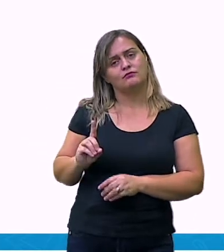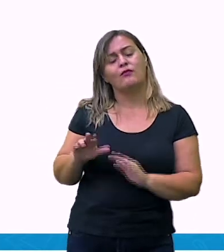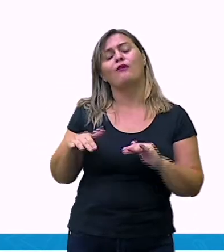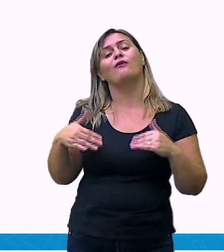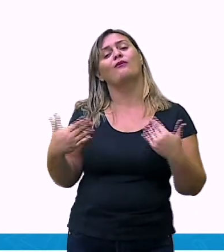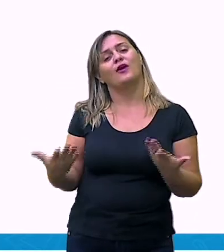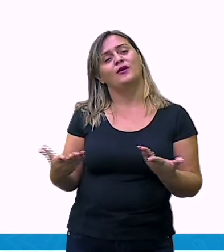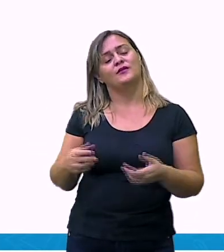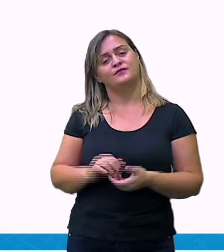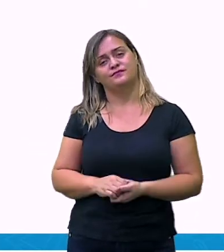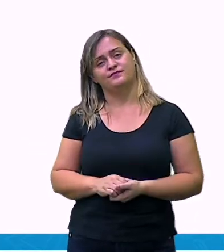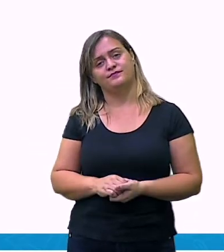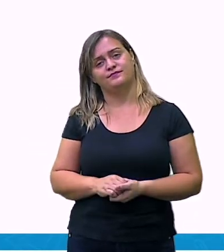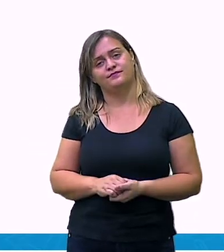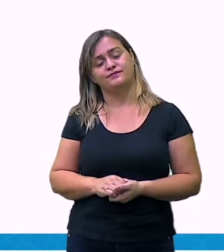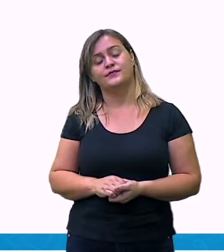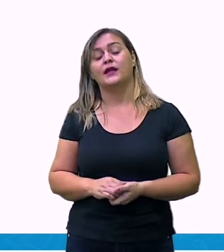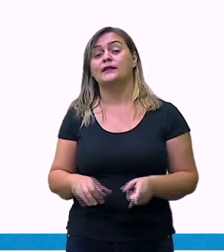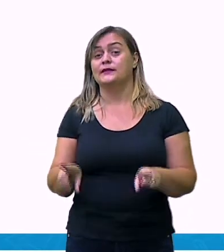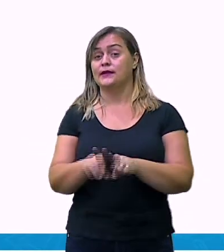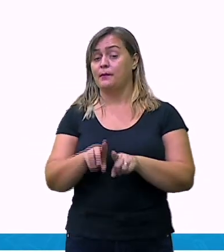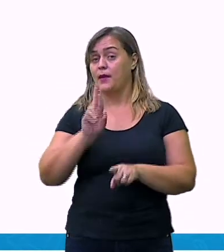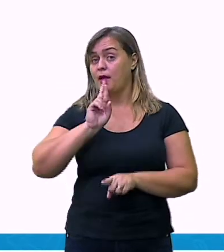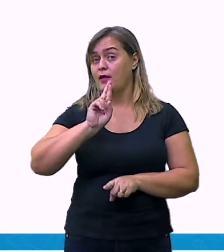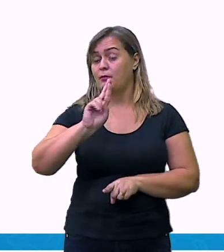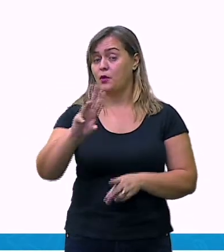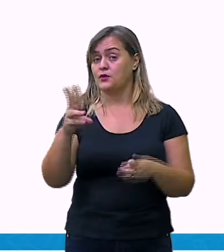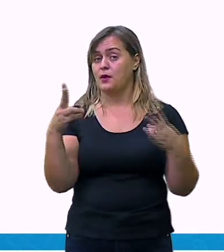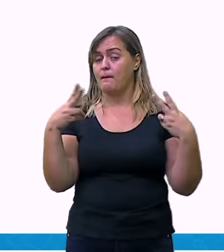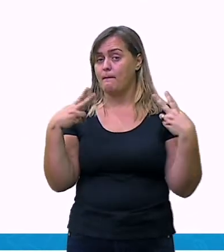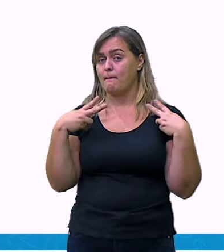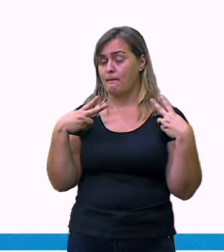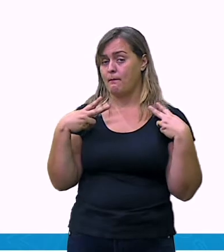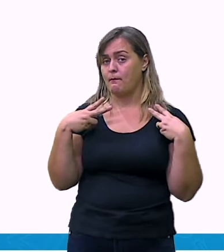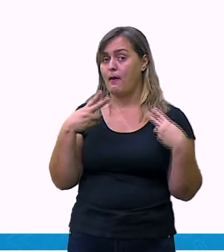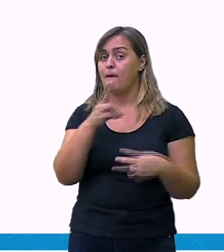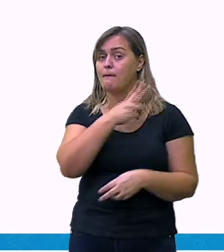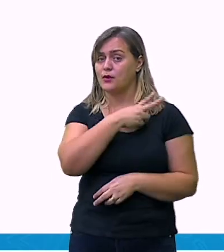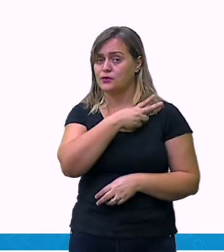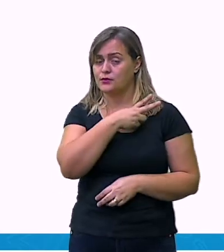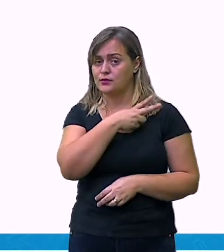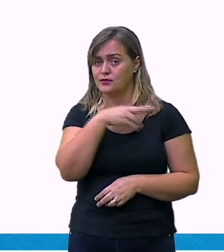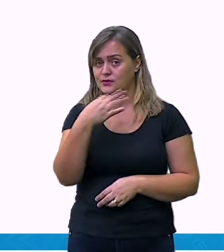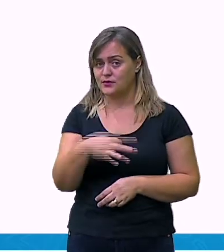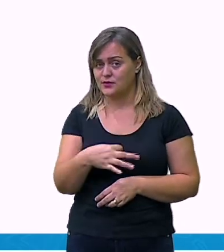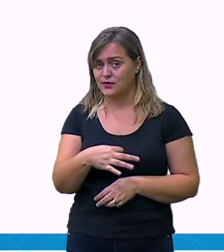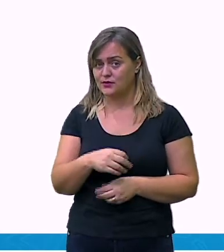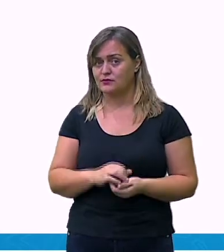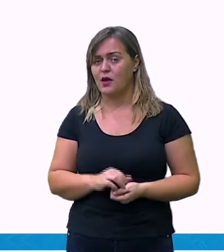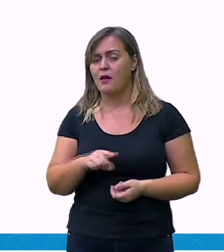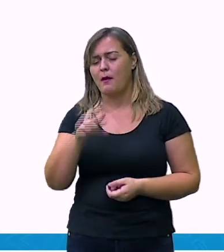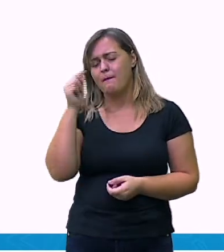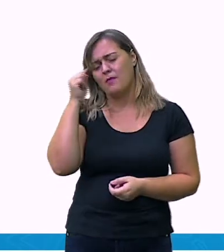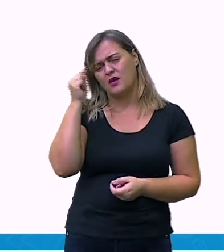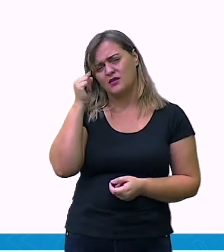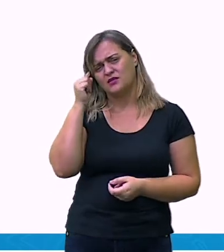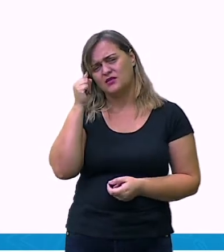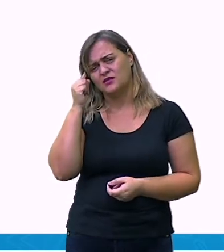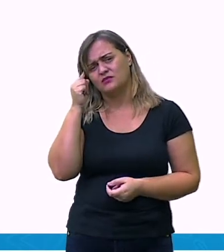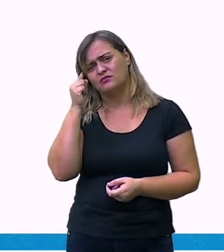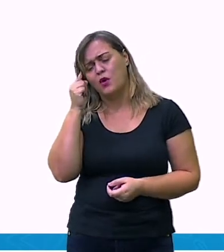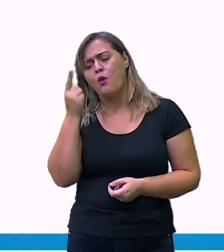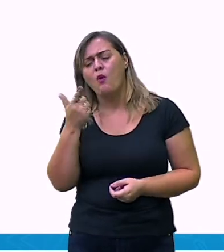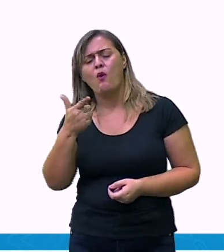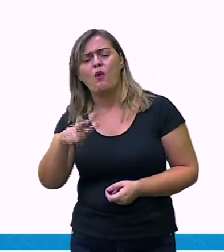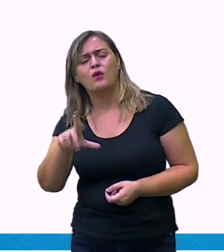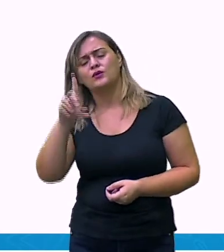Eu vou deixar essa em aberto, ela é bem pessoal. O que você gostaria que fosse colocado aqui nessa declaração?